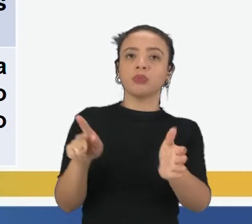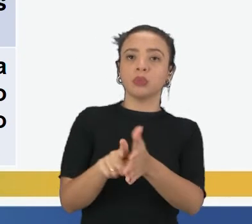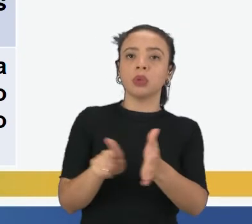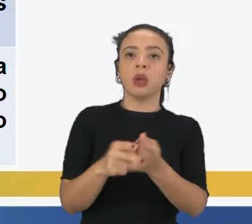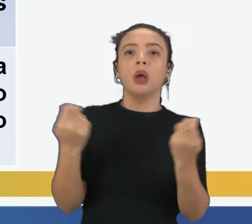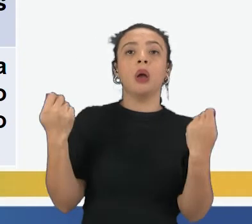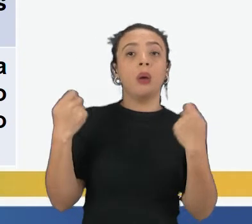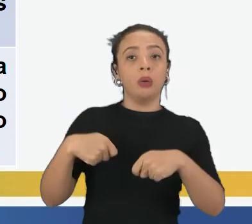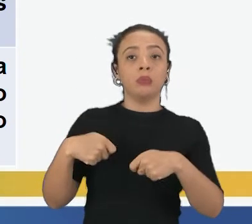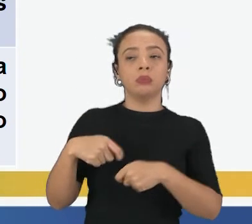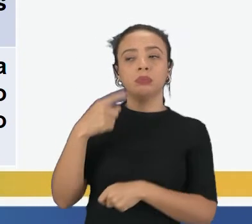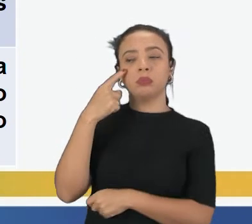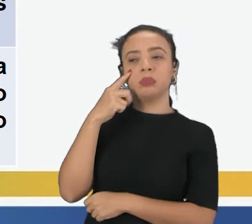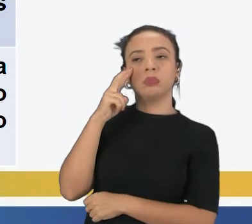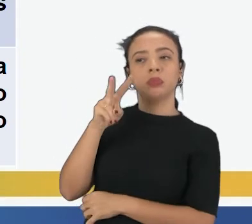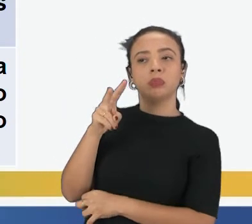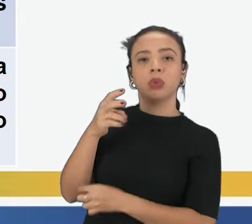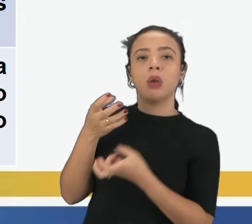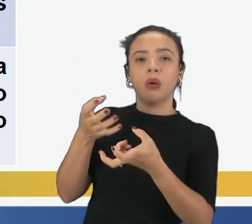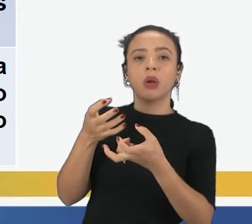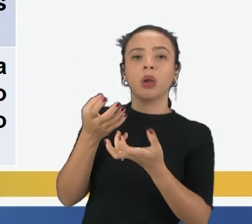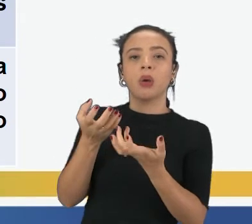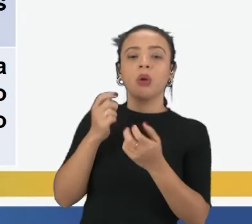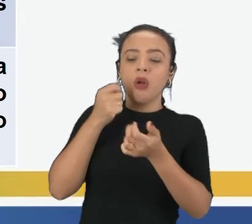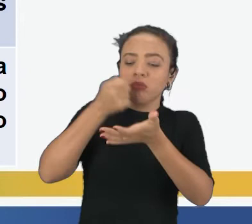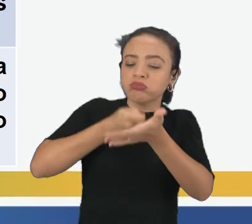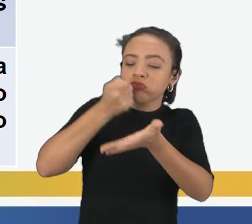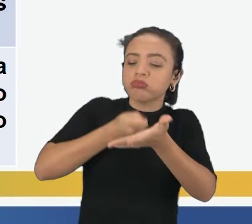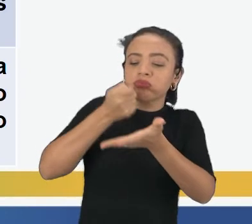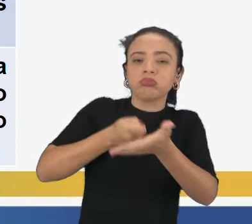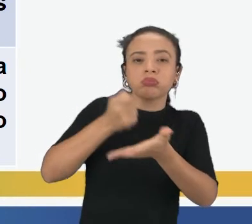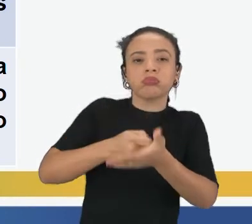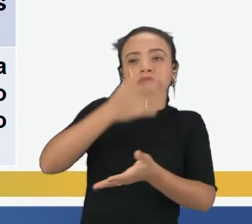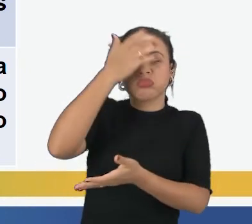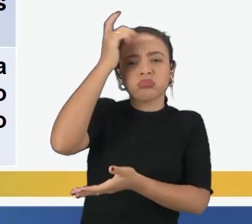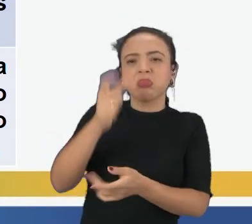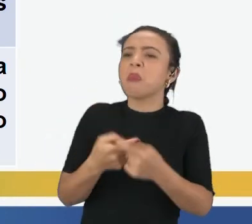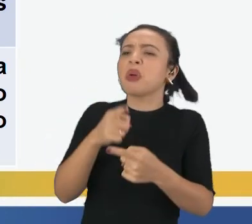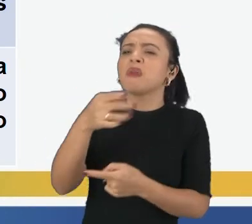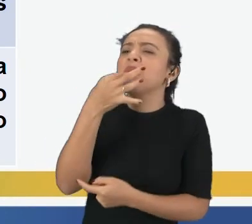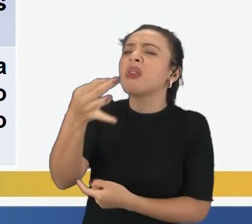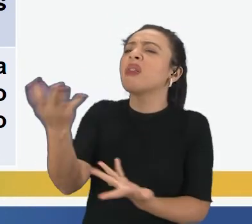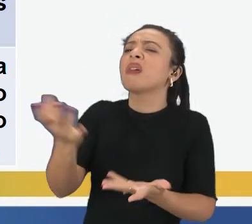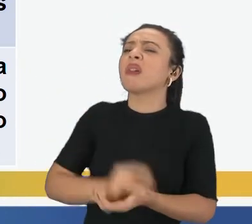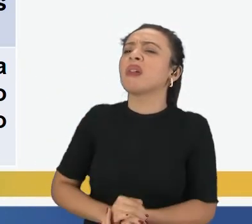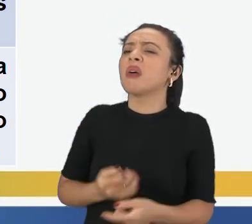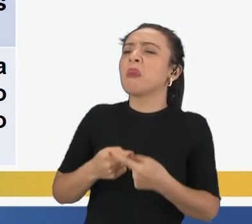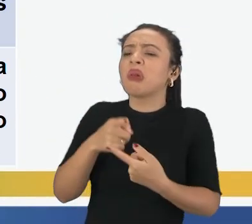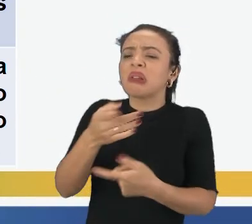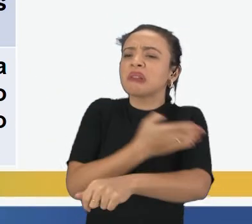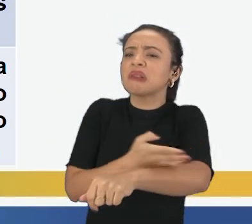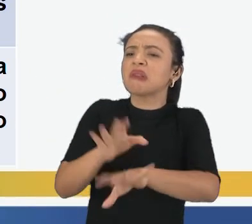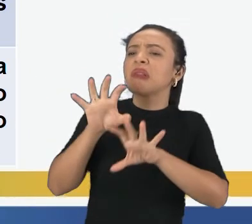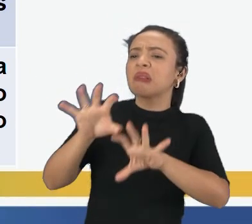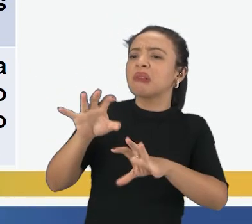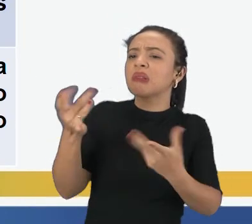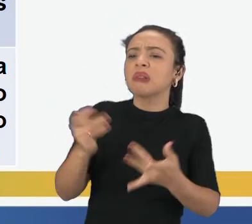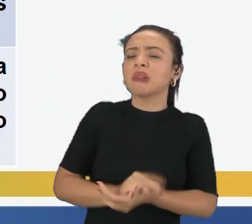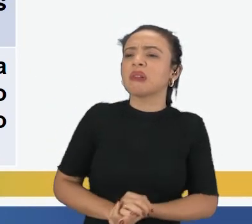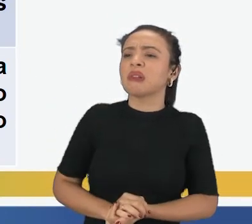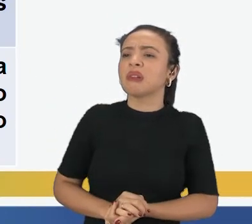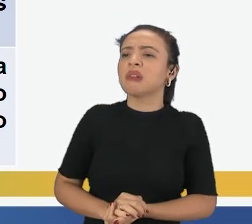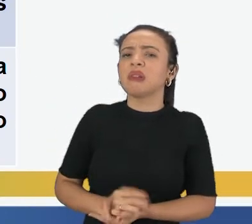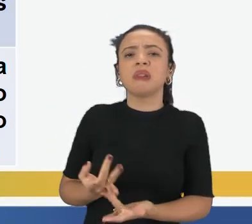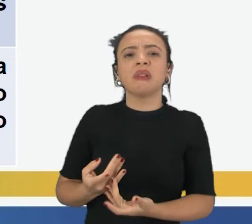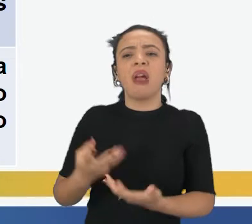você pode às vezes a gente quer comprar das pessoas no Por que que você acha dessa maneira né olha isso essa maneira